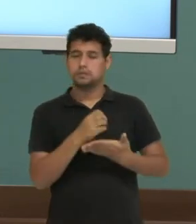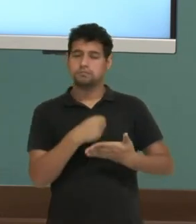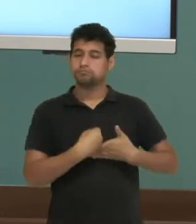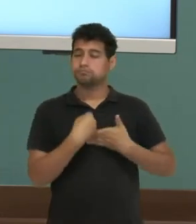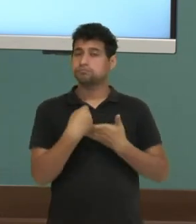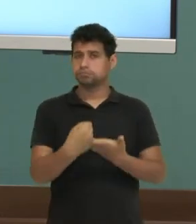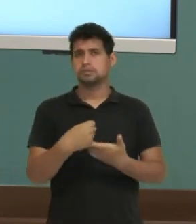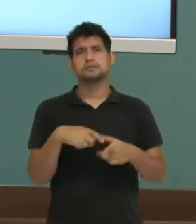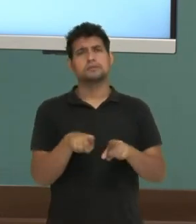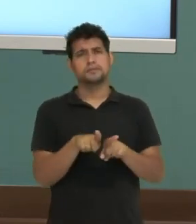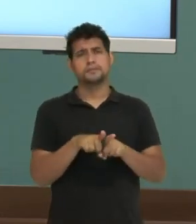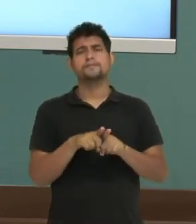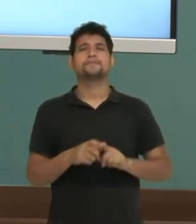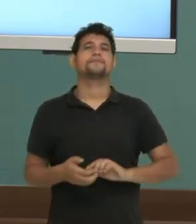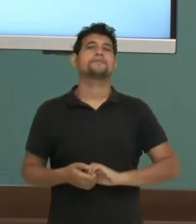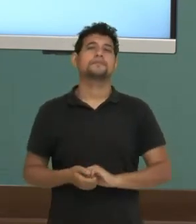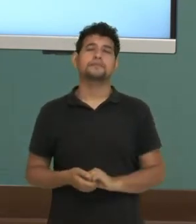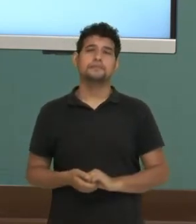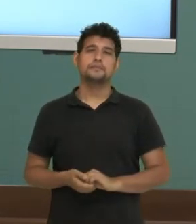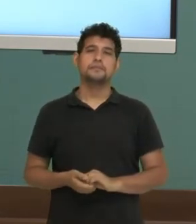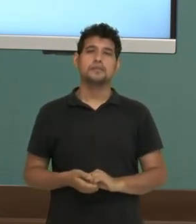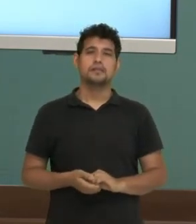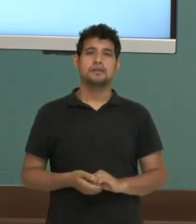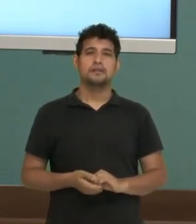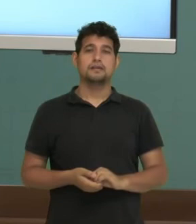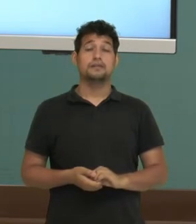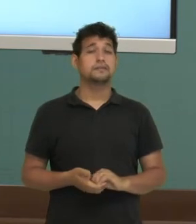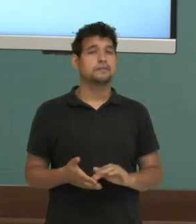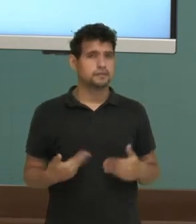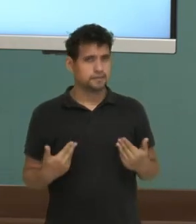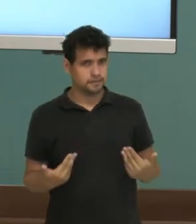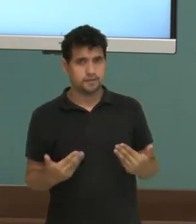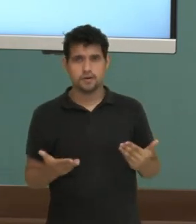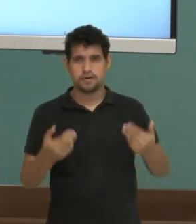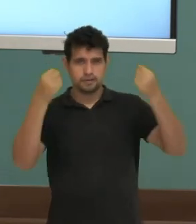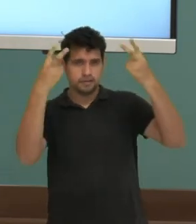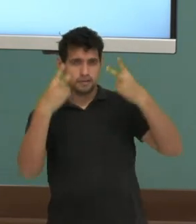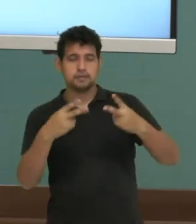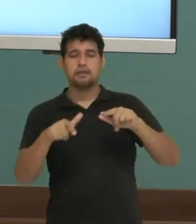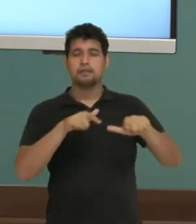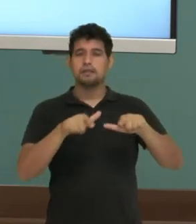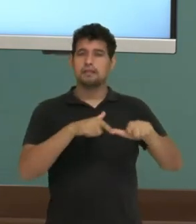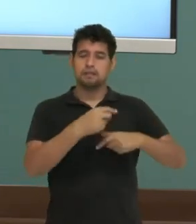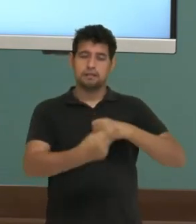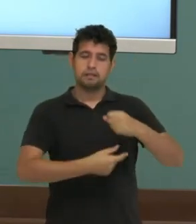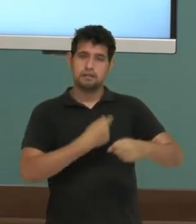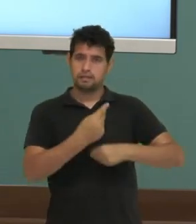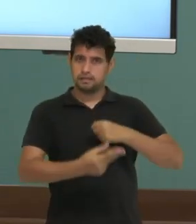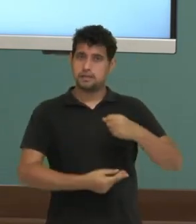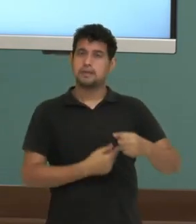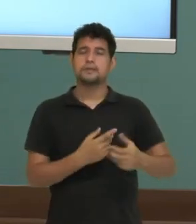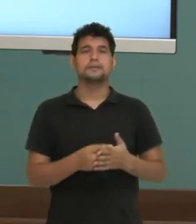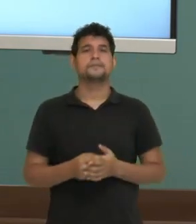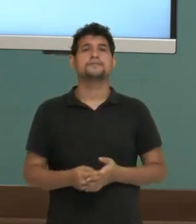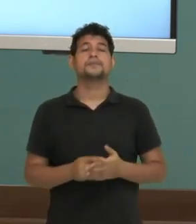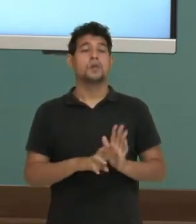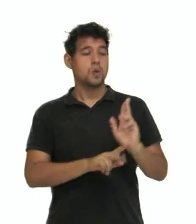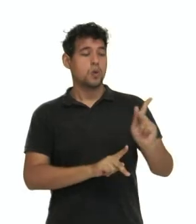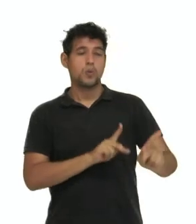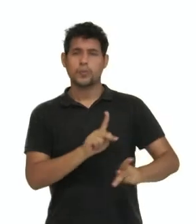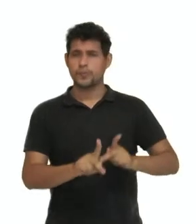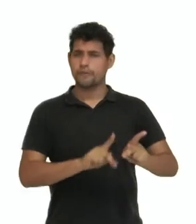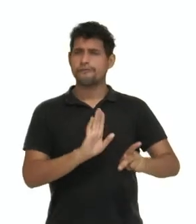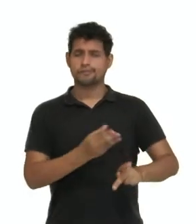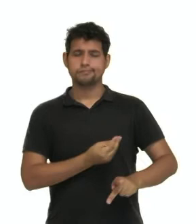por meio dos trenós, ok? Bom, agora vamos falar das atividades econômicas aqui nesse vídeo, né? Olha só, os povos